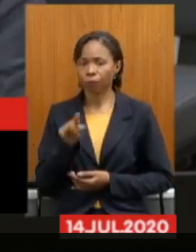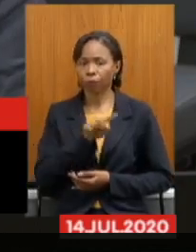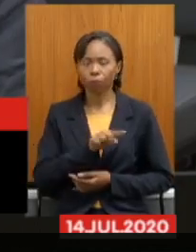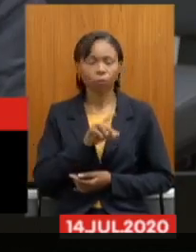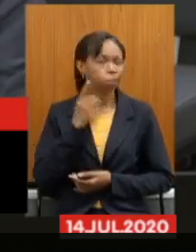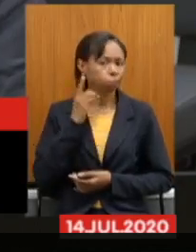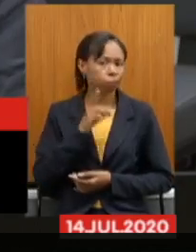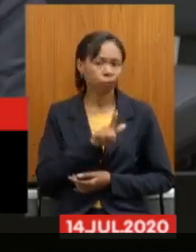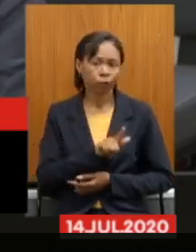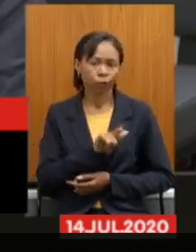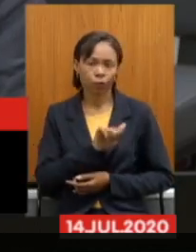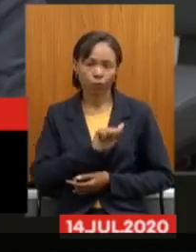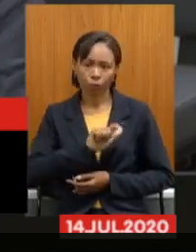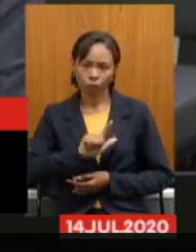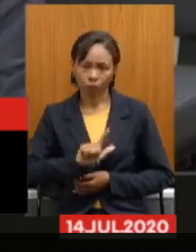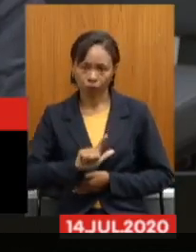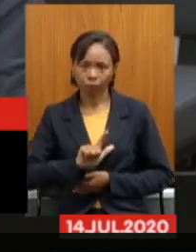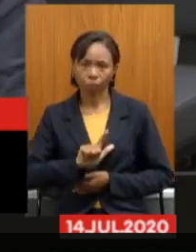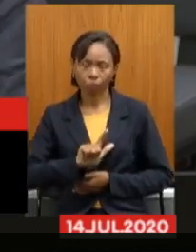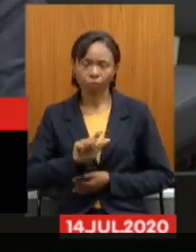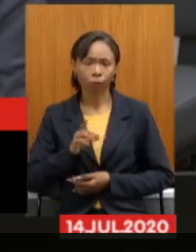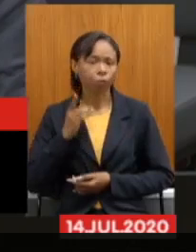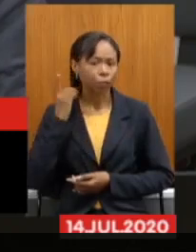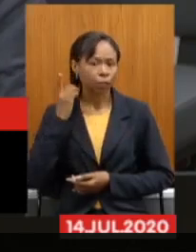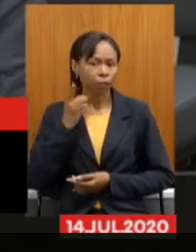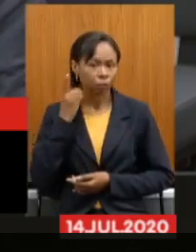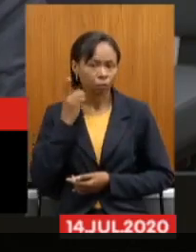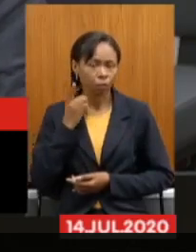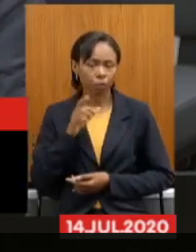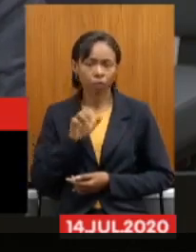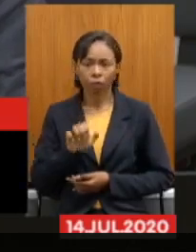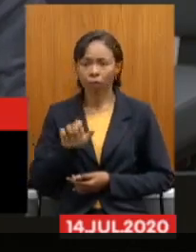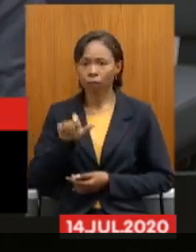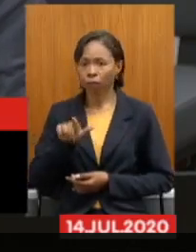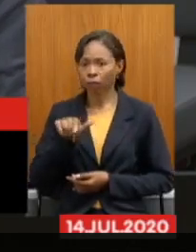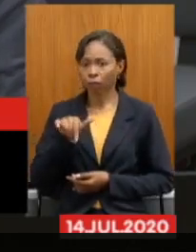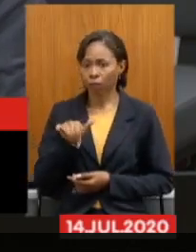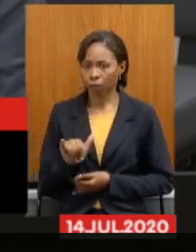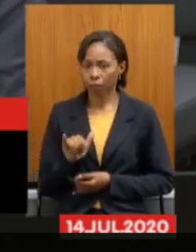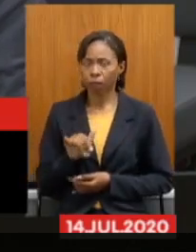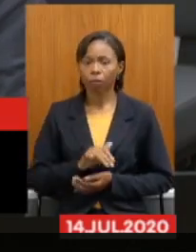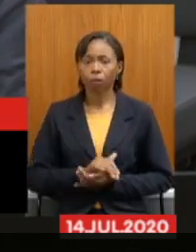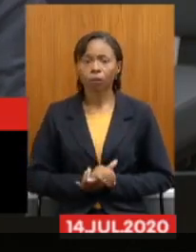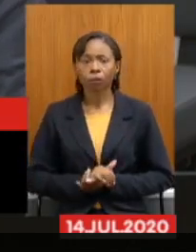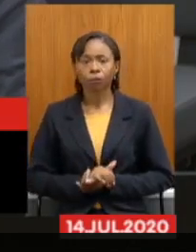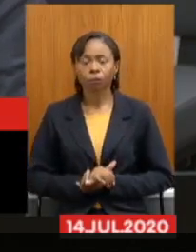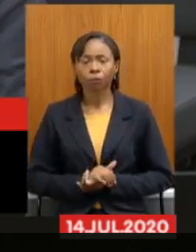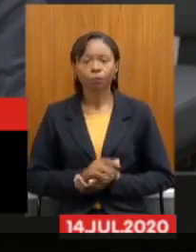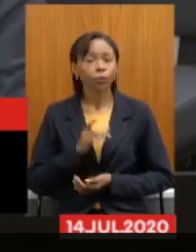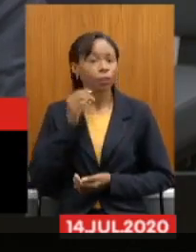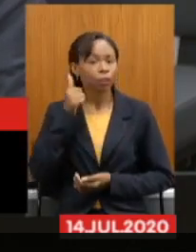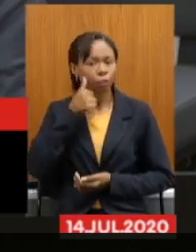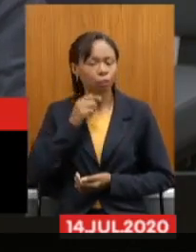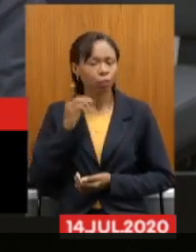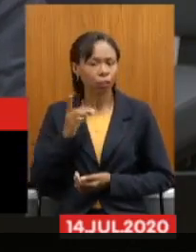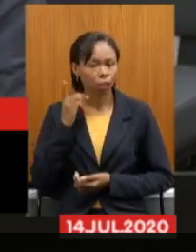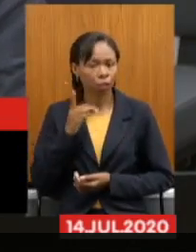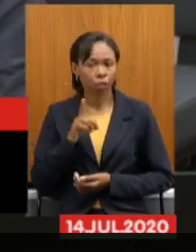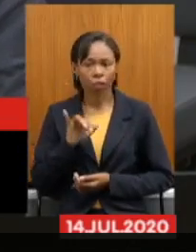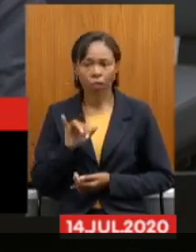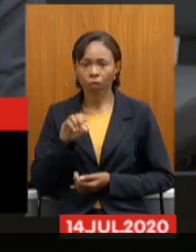deputado Gil Pereira, deputado Eli Tarquínio, deputada Ione